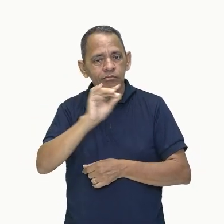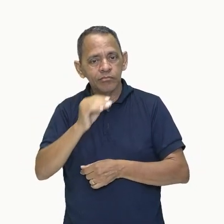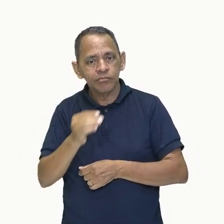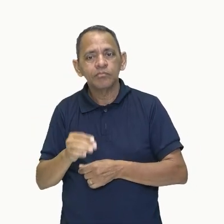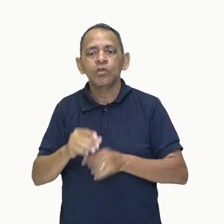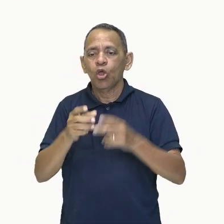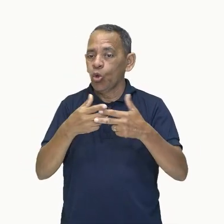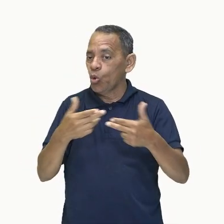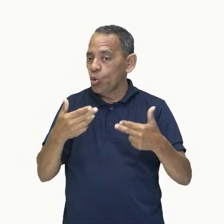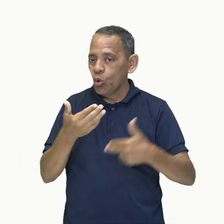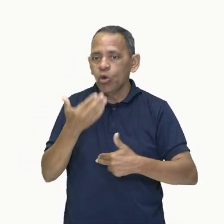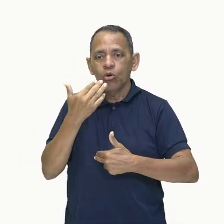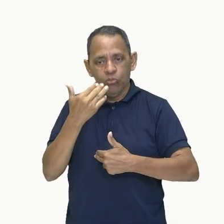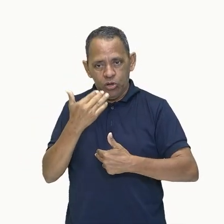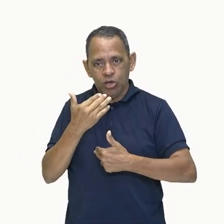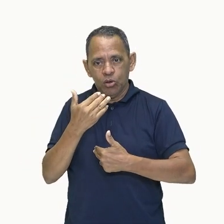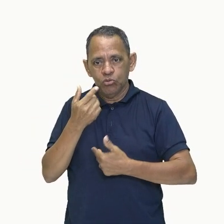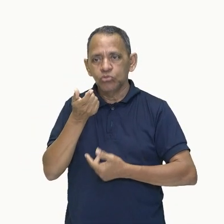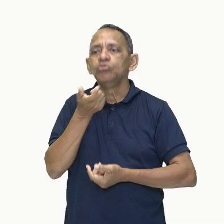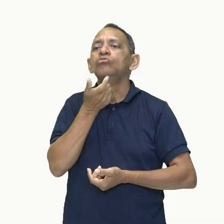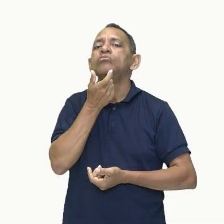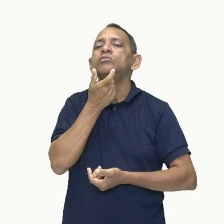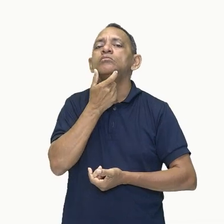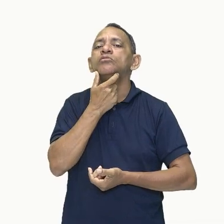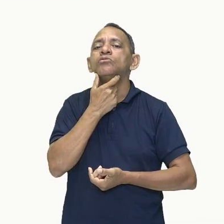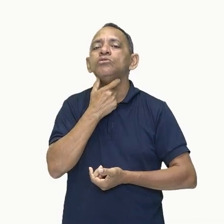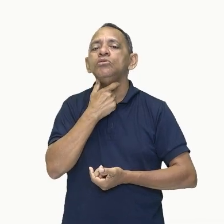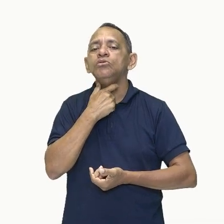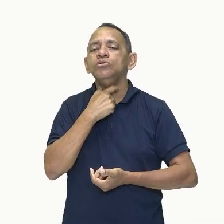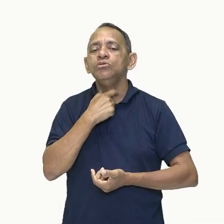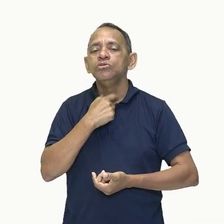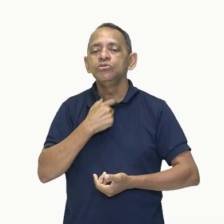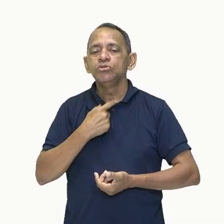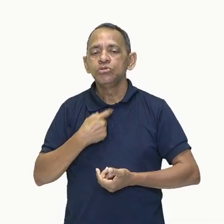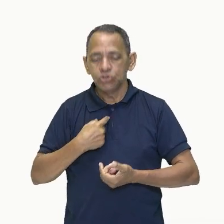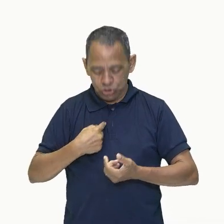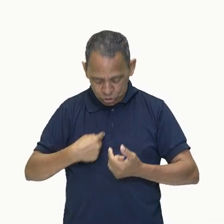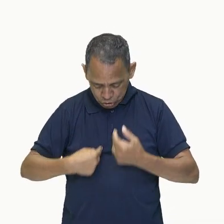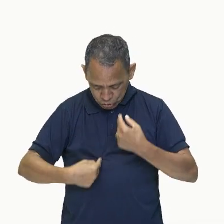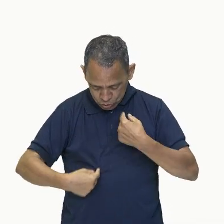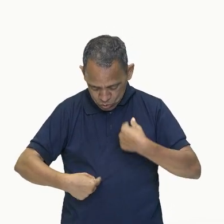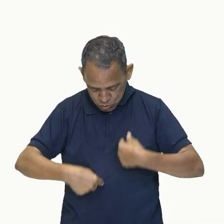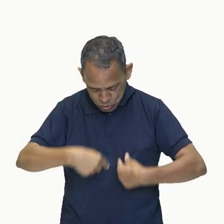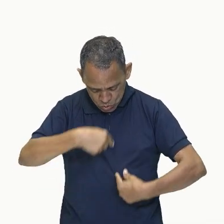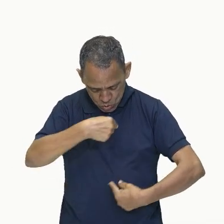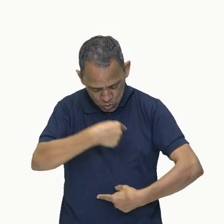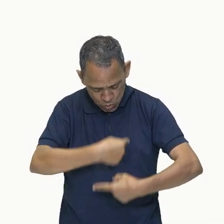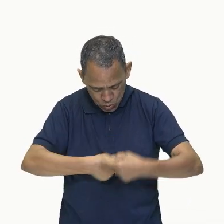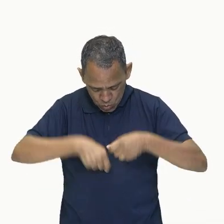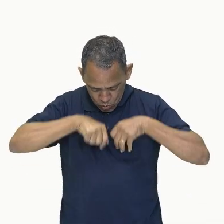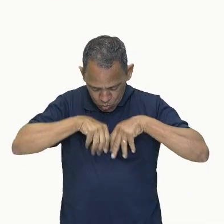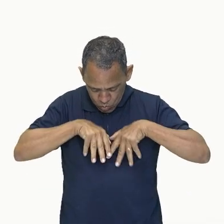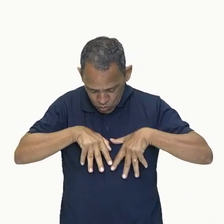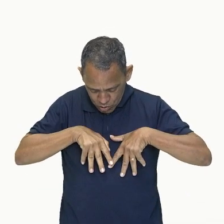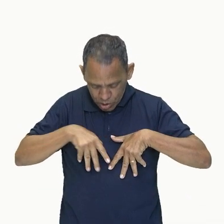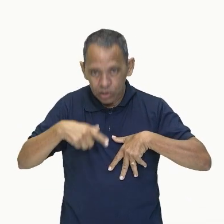come, ela vai lá para o seu estômago e ela passa por processos na